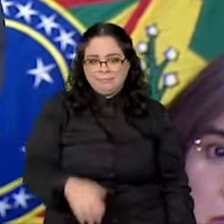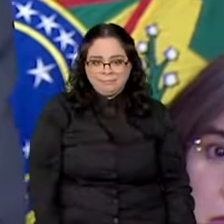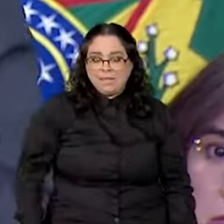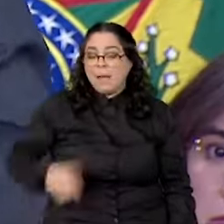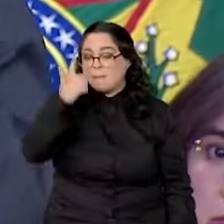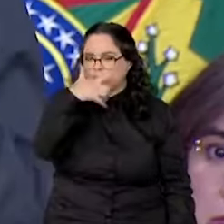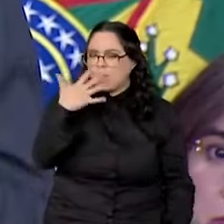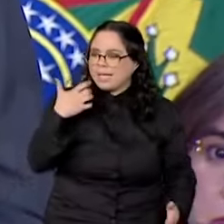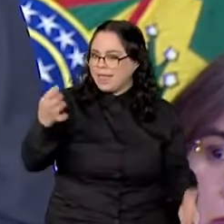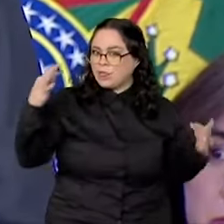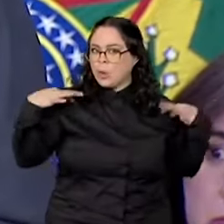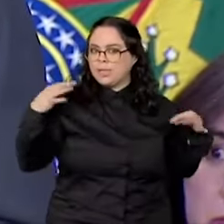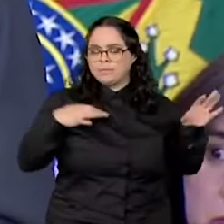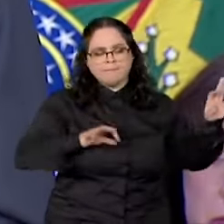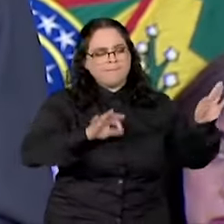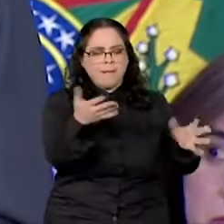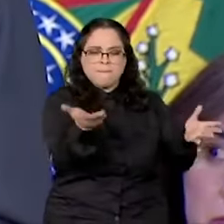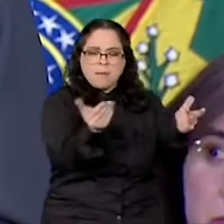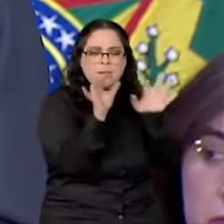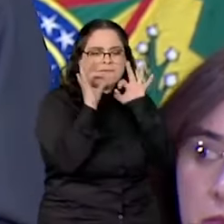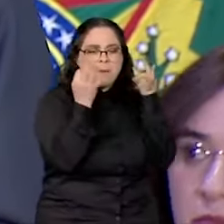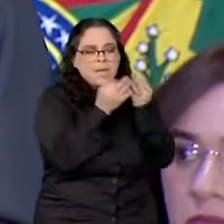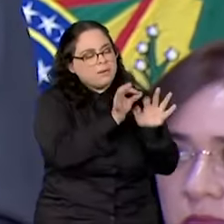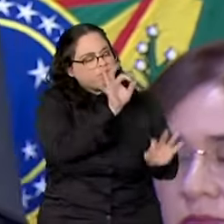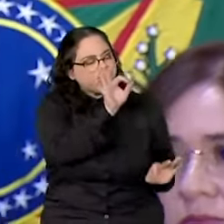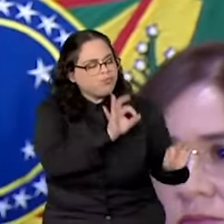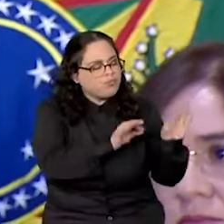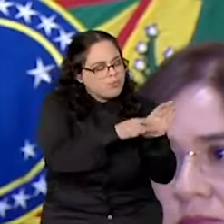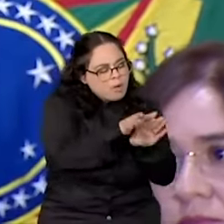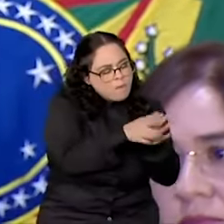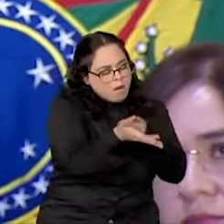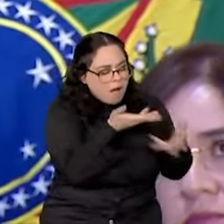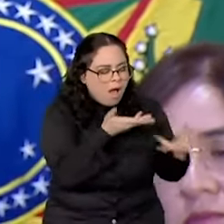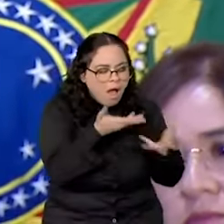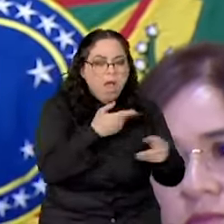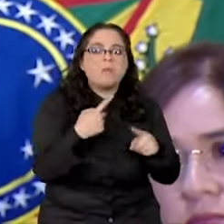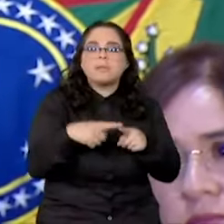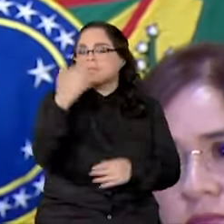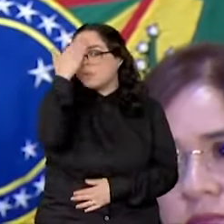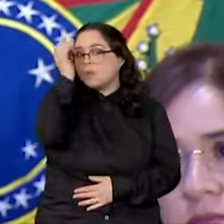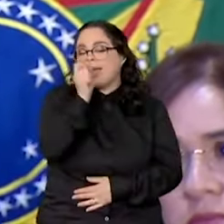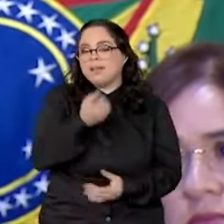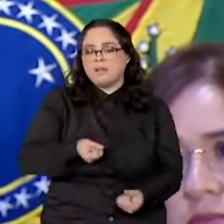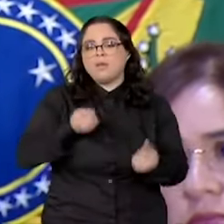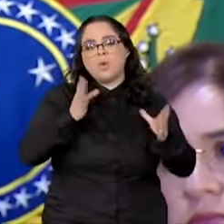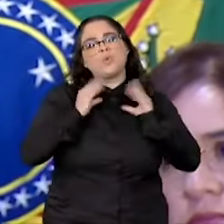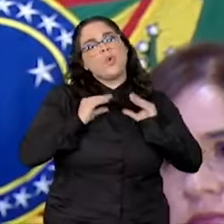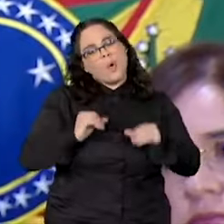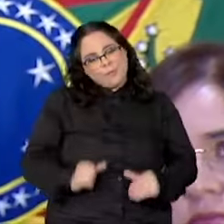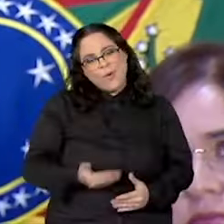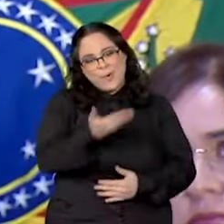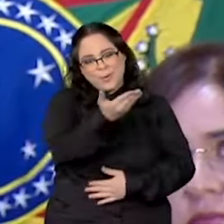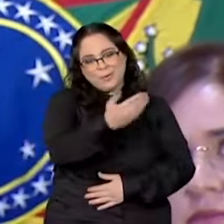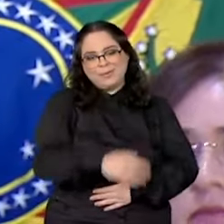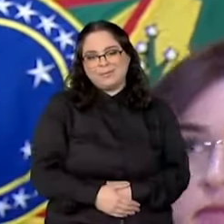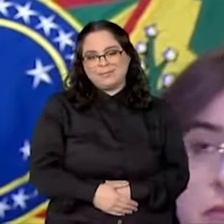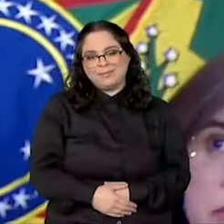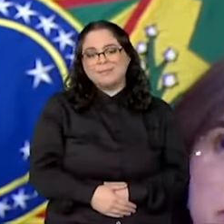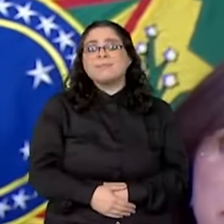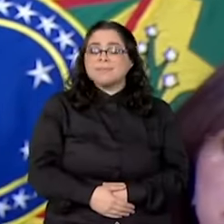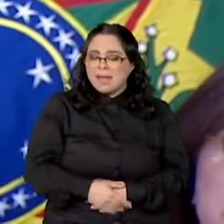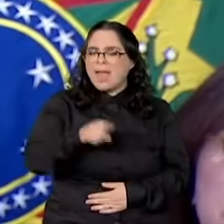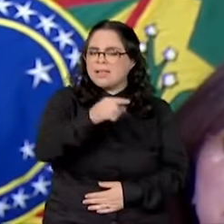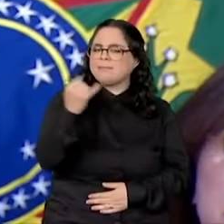de turismo, o cara prepara a família para viajar de turismo, a gente tem também que nós precisamos oferecer conforto para ele. Você disse uma